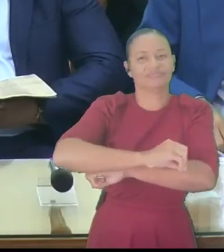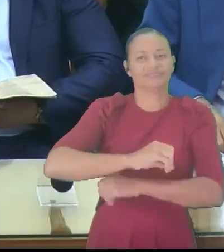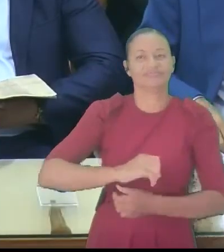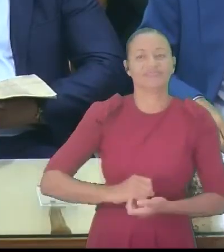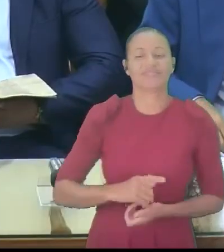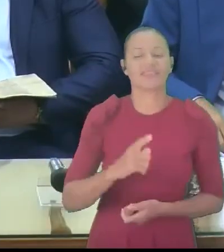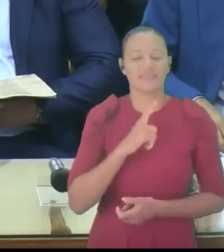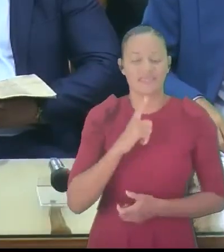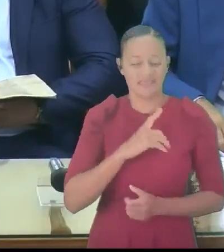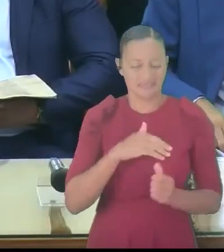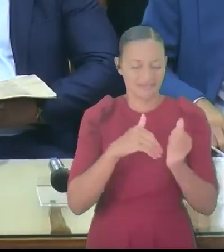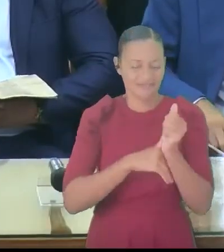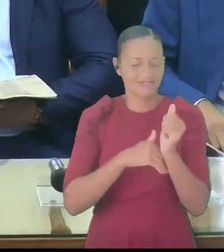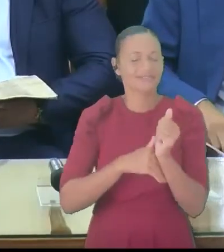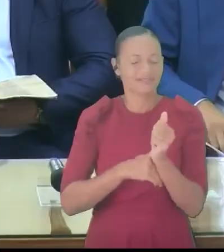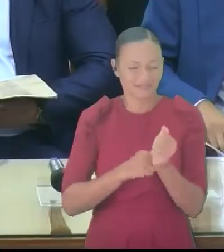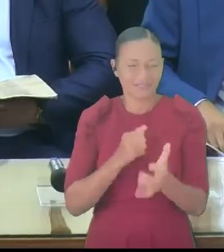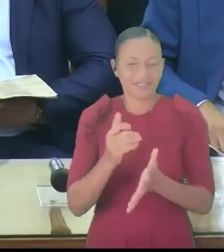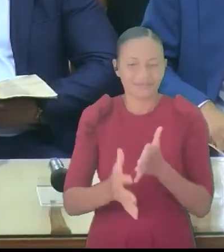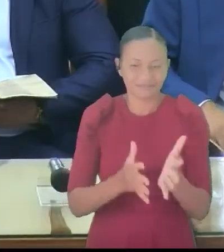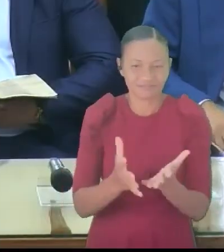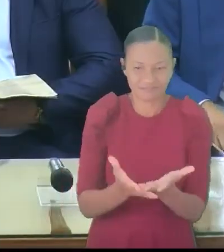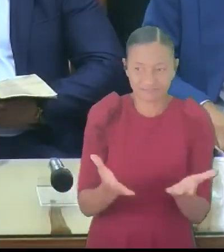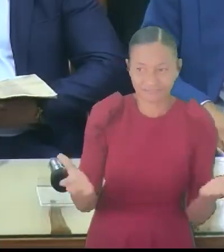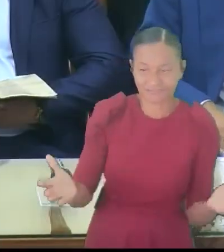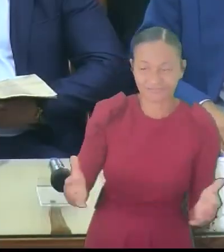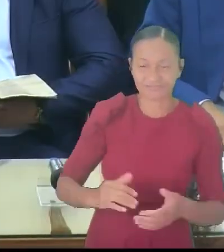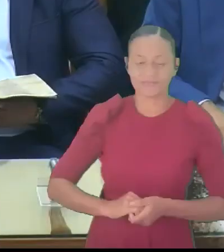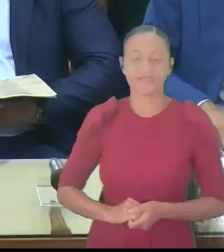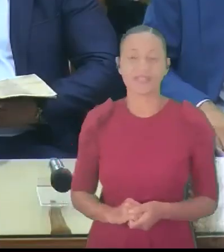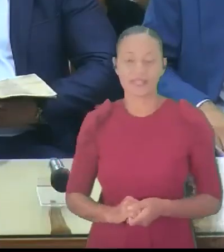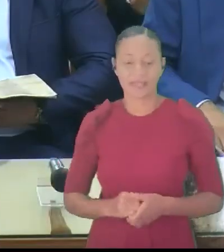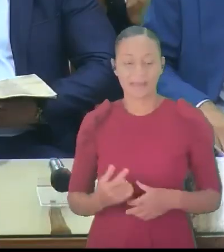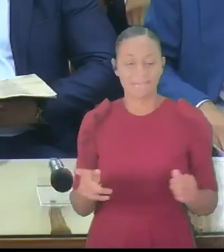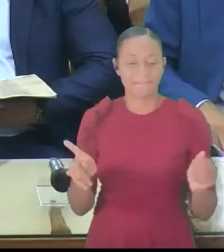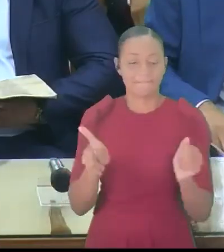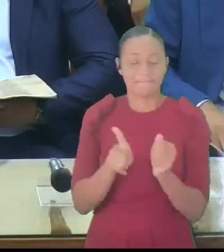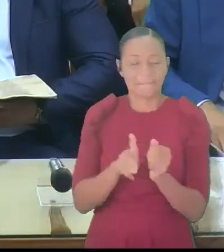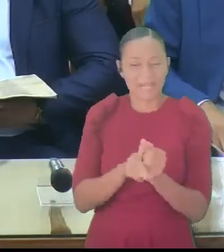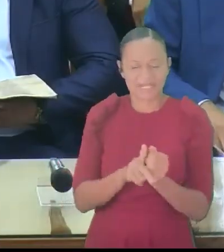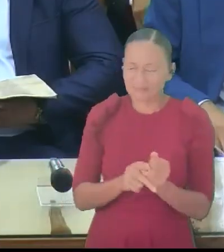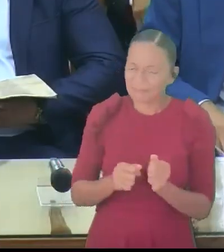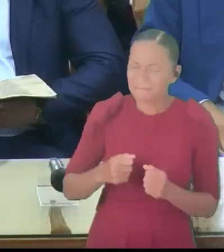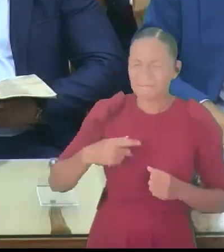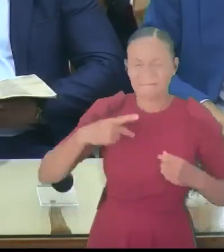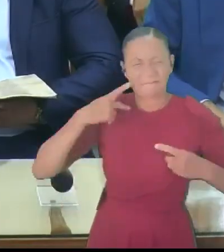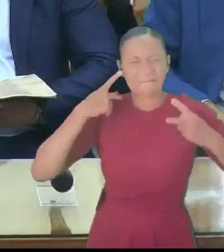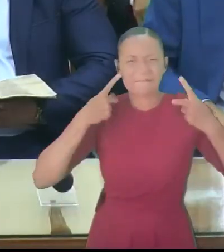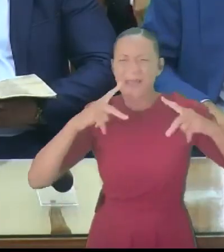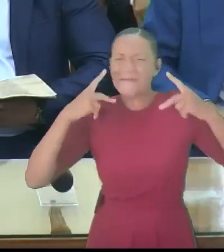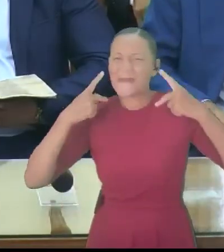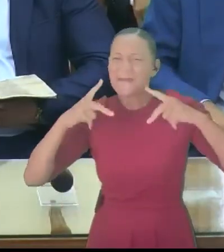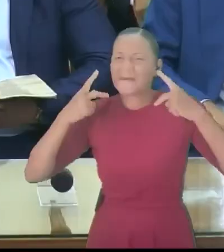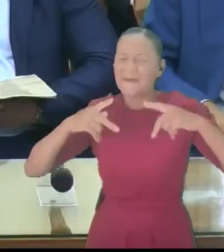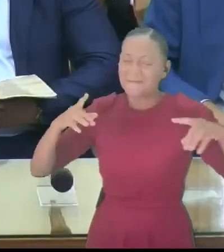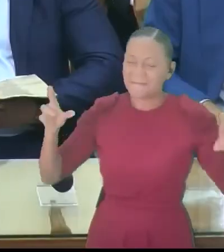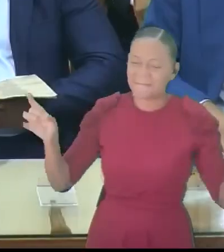Tem um segredo aqui que eu vou já dizer para vocês. Quando Pedro terminou de pregar, chegam